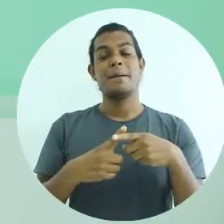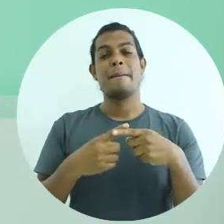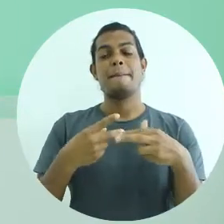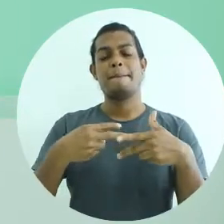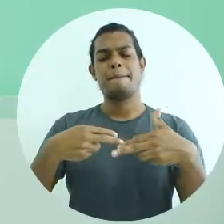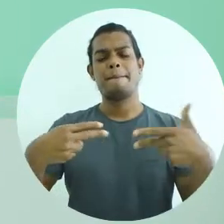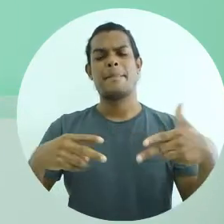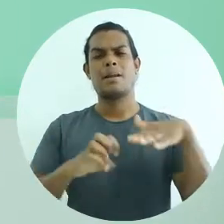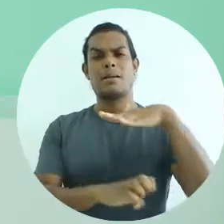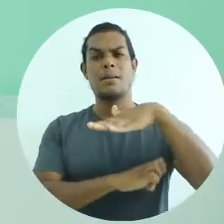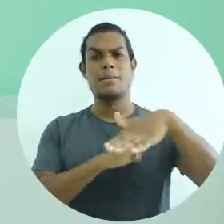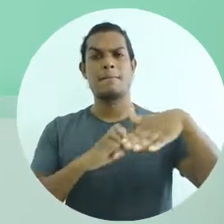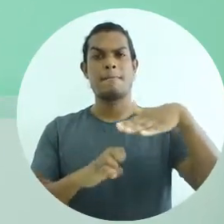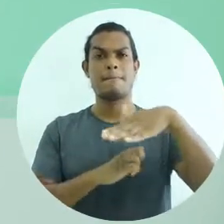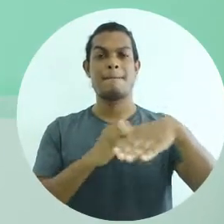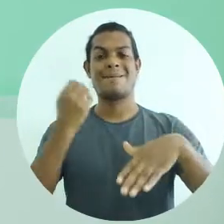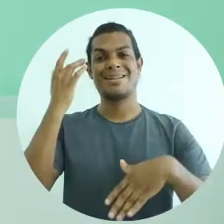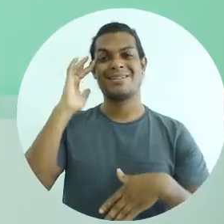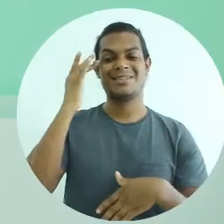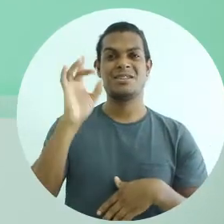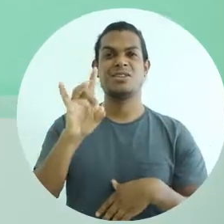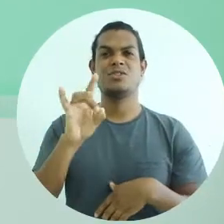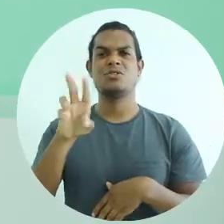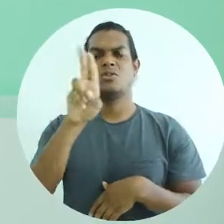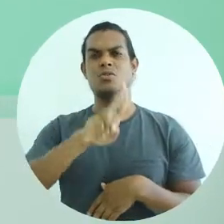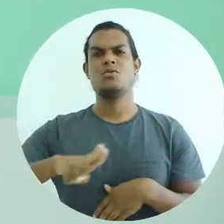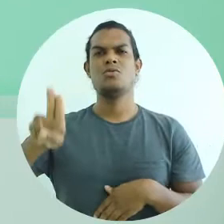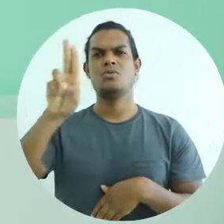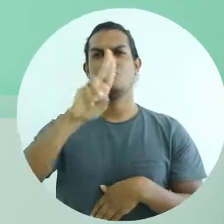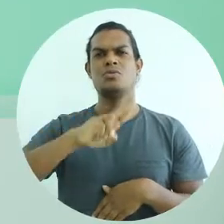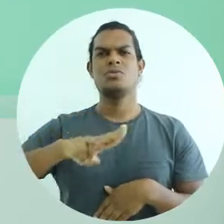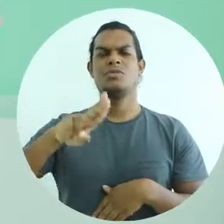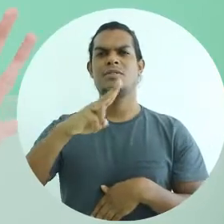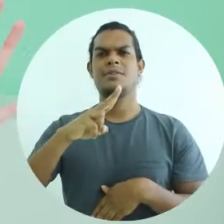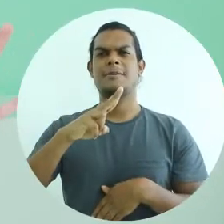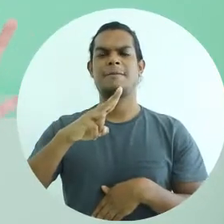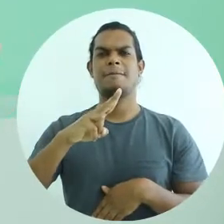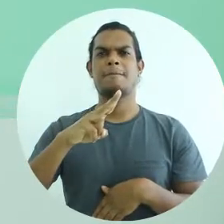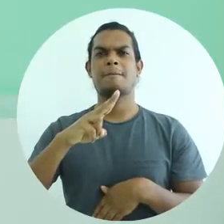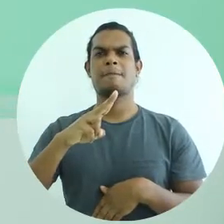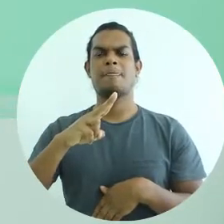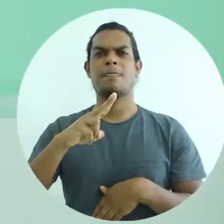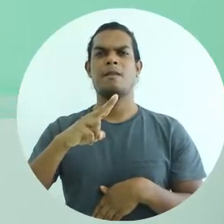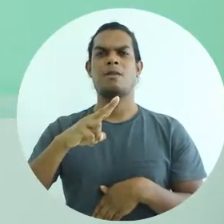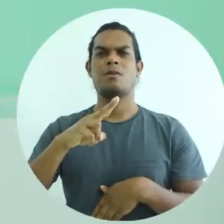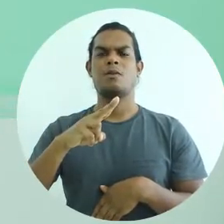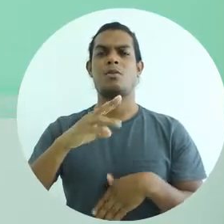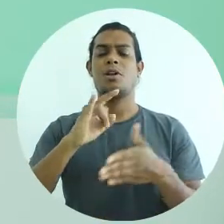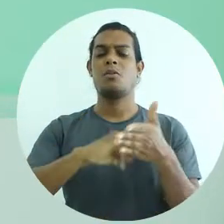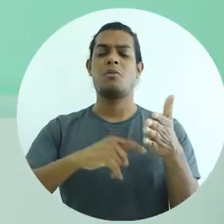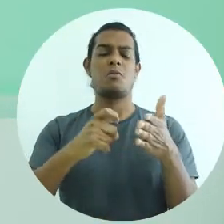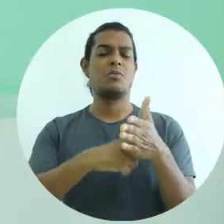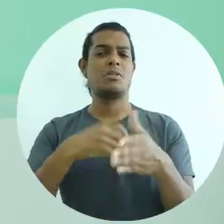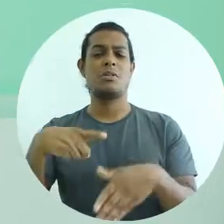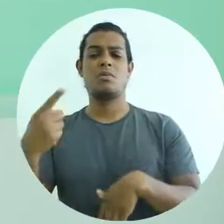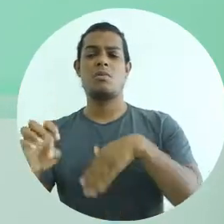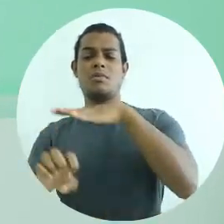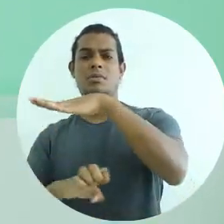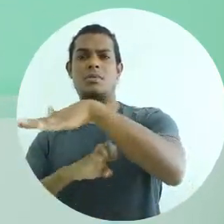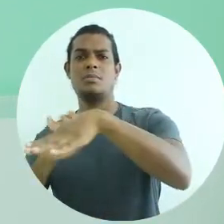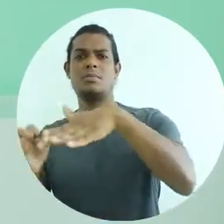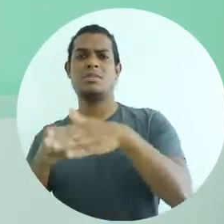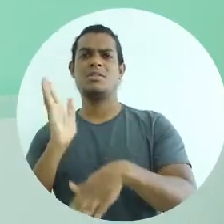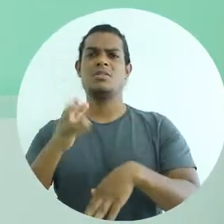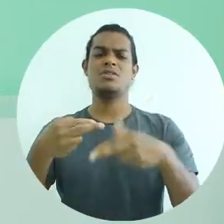que basta colocar uma certificação para que todos os seus problemas sejam resolvidos. Na verdade, não é bem esse o caminho.